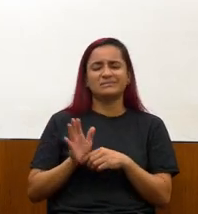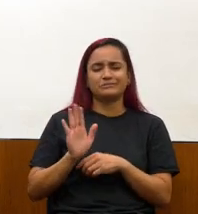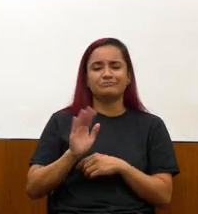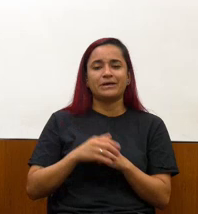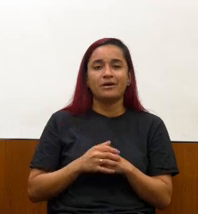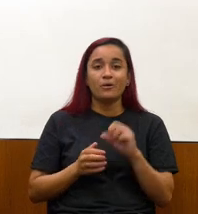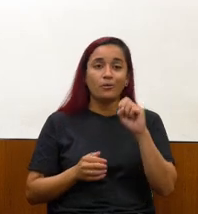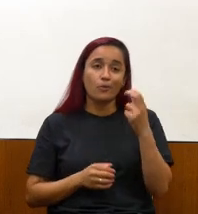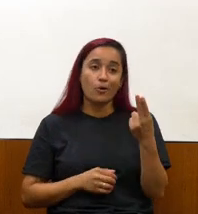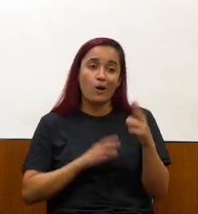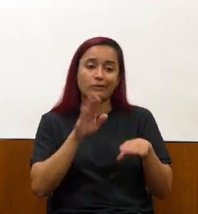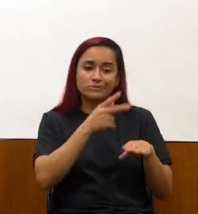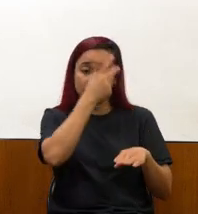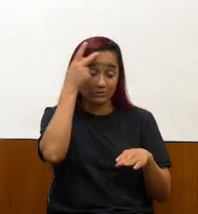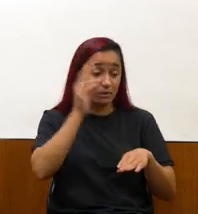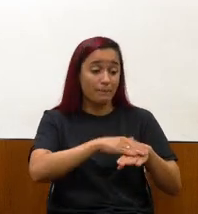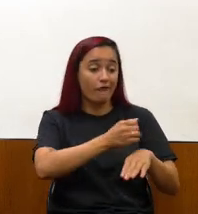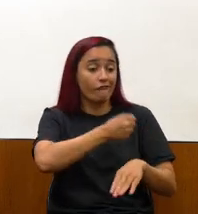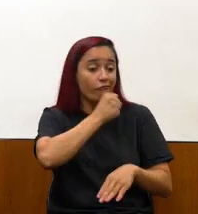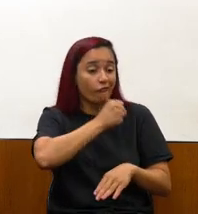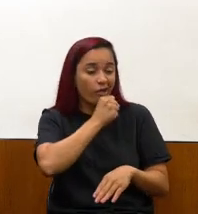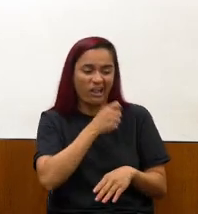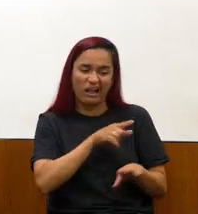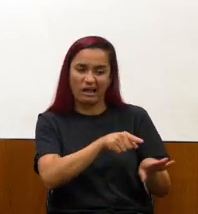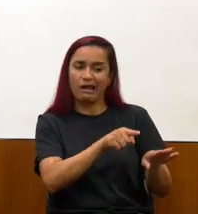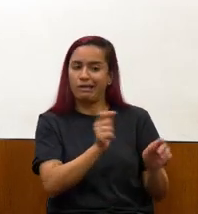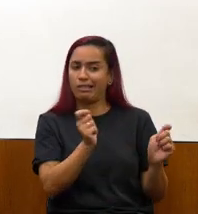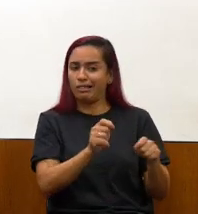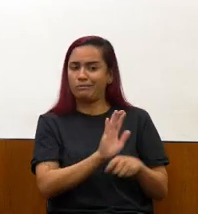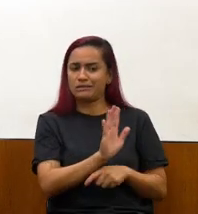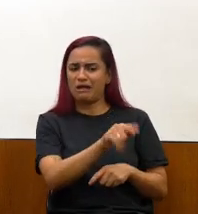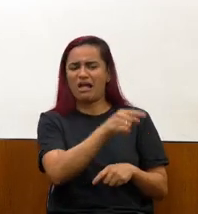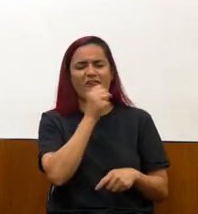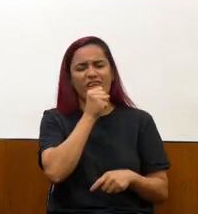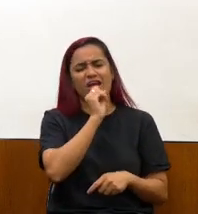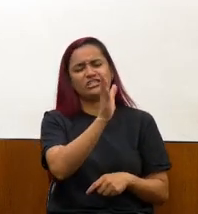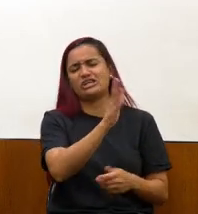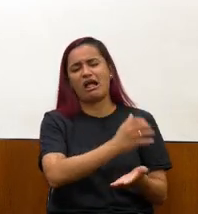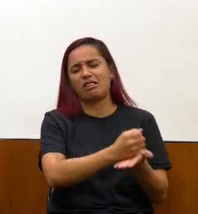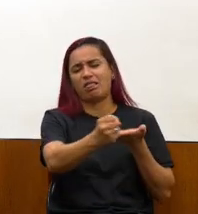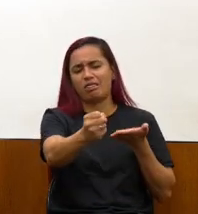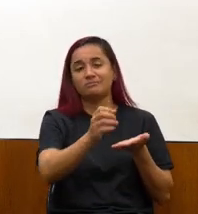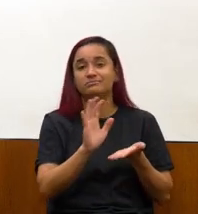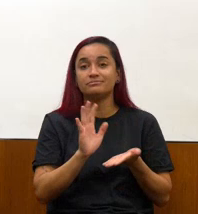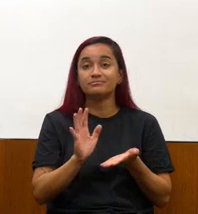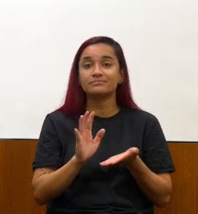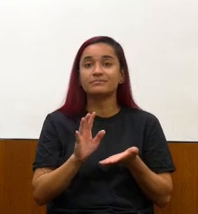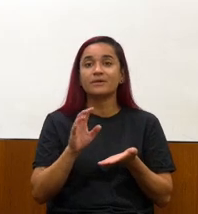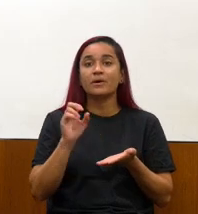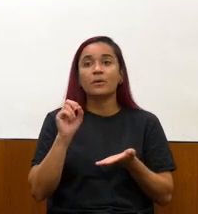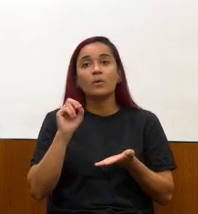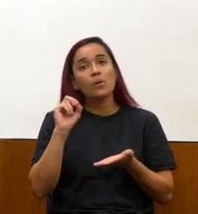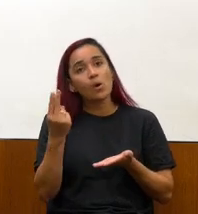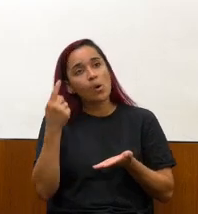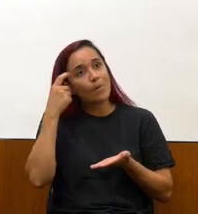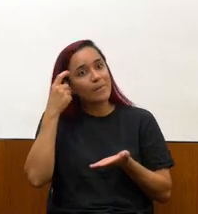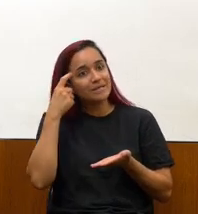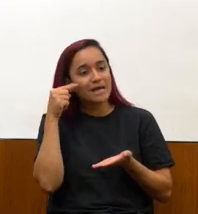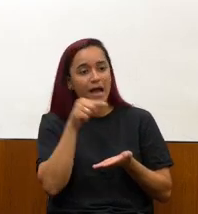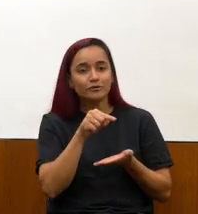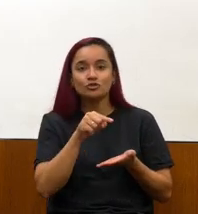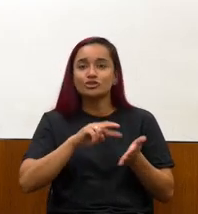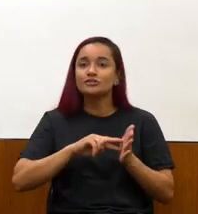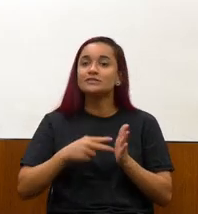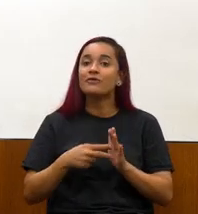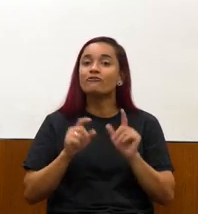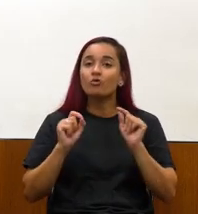mais novo ou mais velho, ou falar que uma pessoa mais velha é ultrapassada. Ou então pensar isso antes de comunicar com alguém são